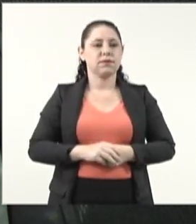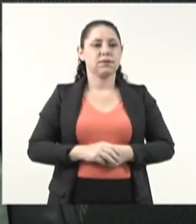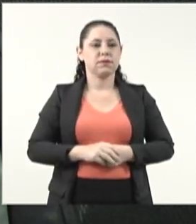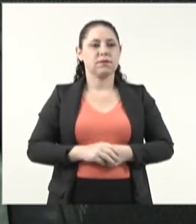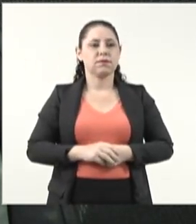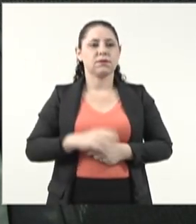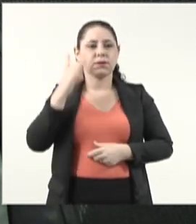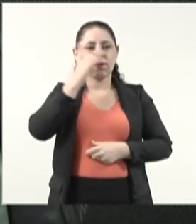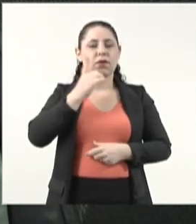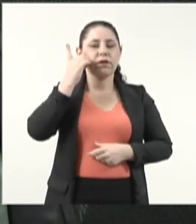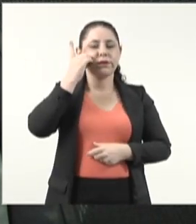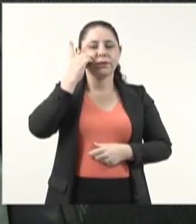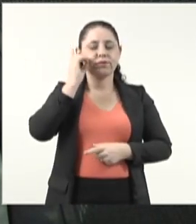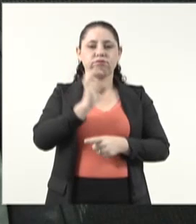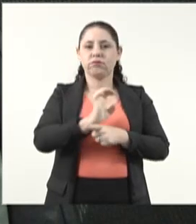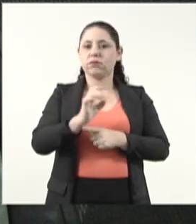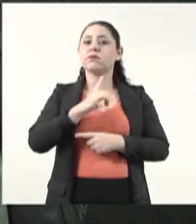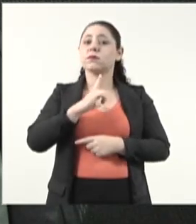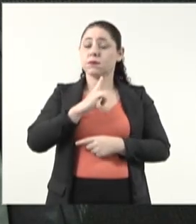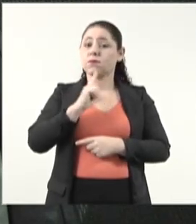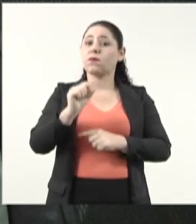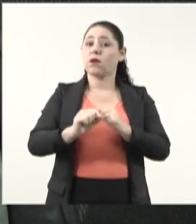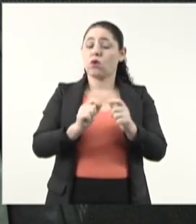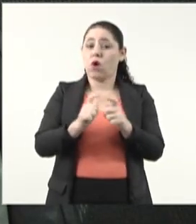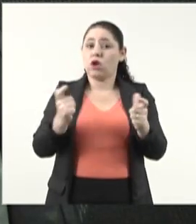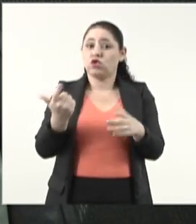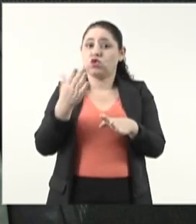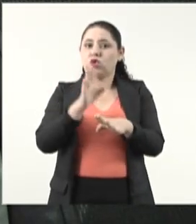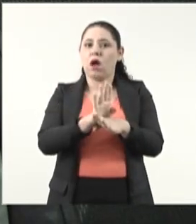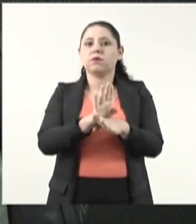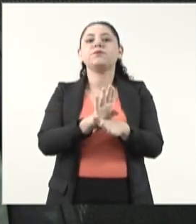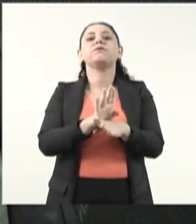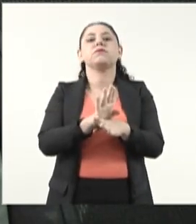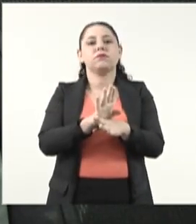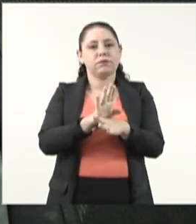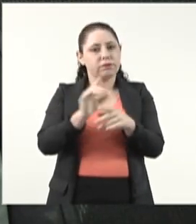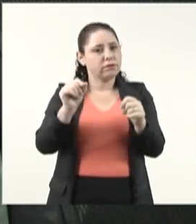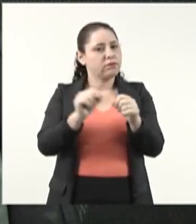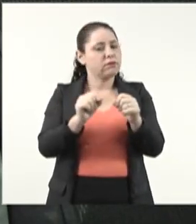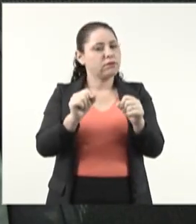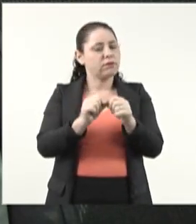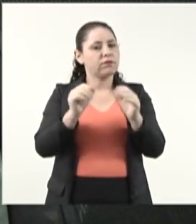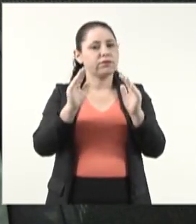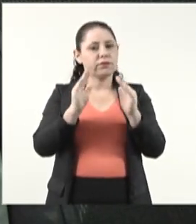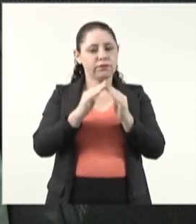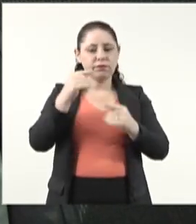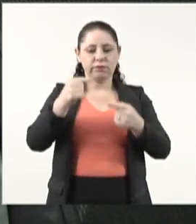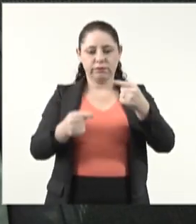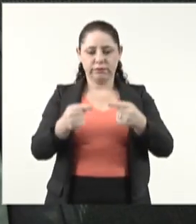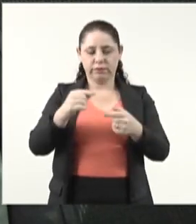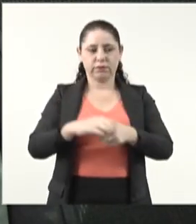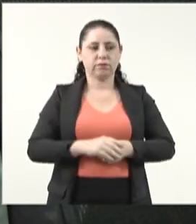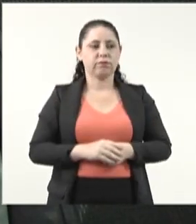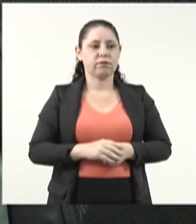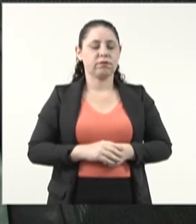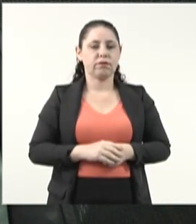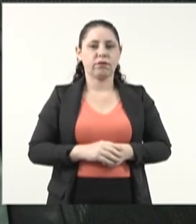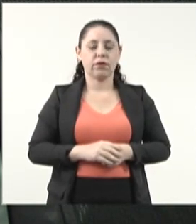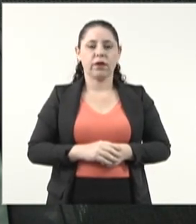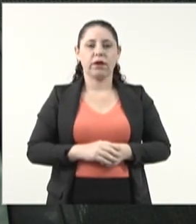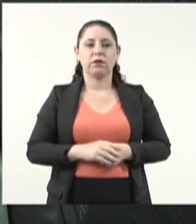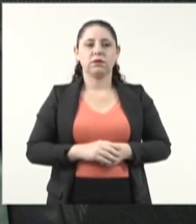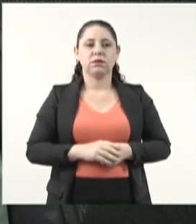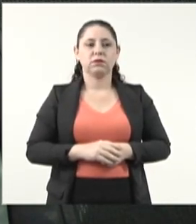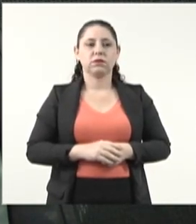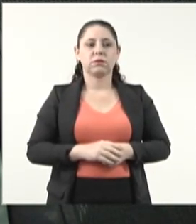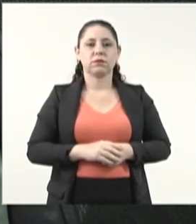como deputados estaduais, que têm uma enorme contribuição e têm dado para esta casa e para os debates. Por fim,